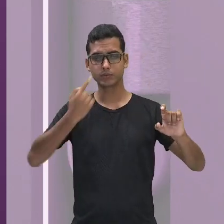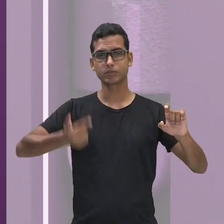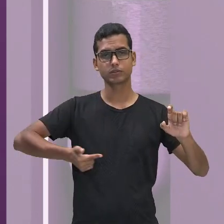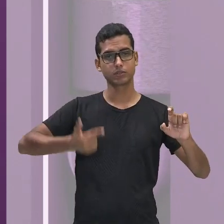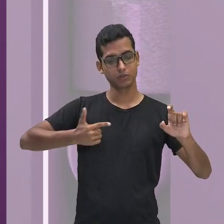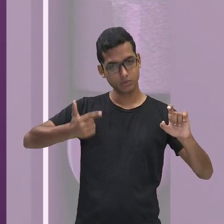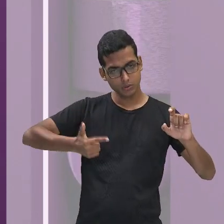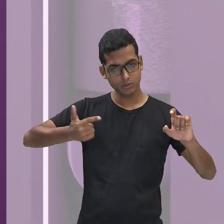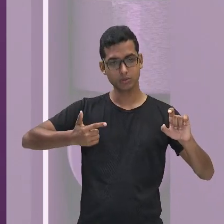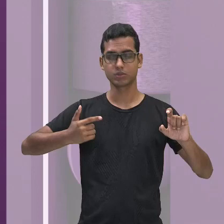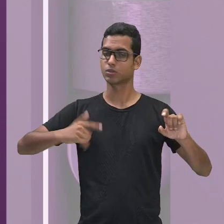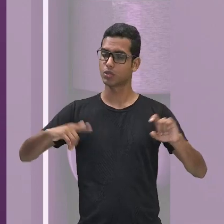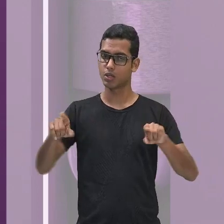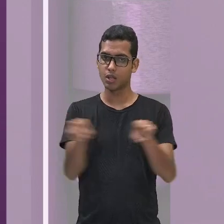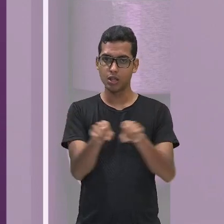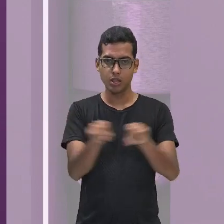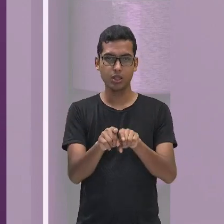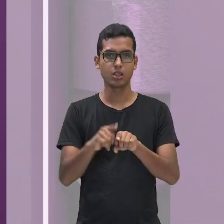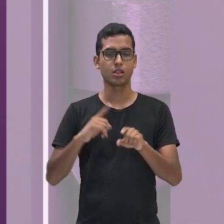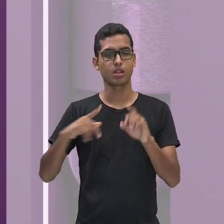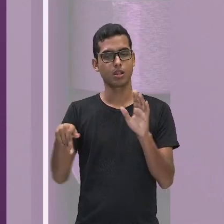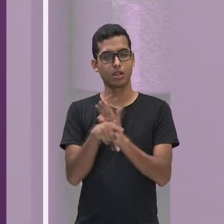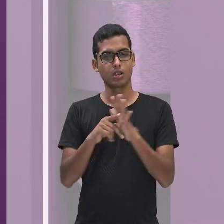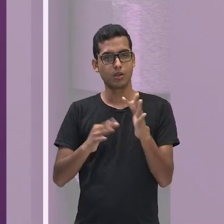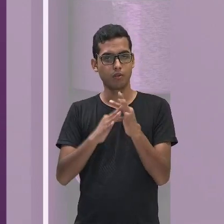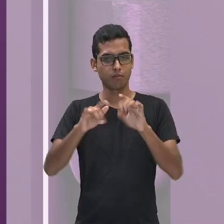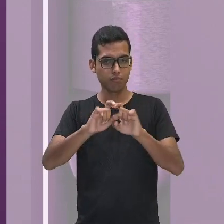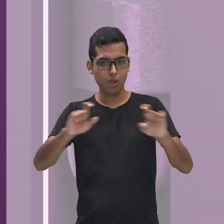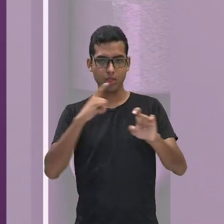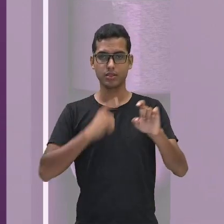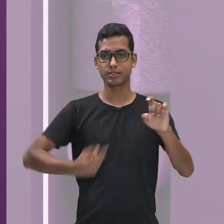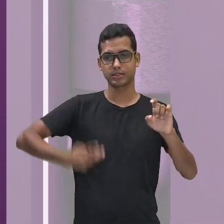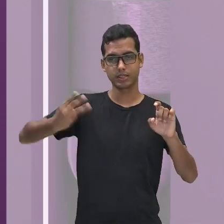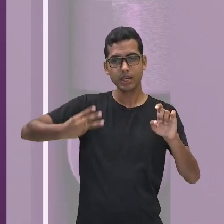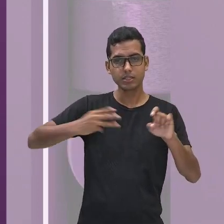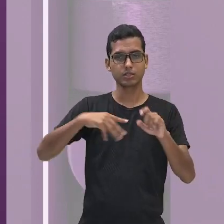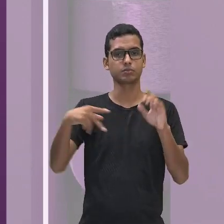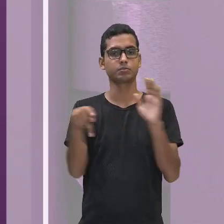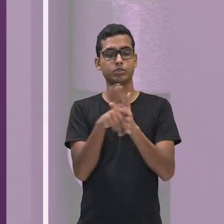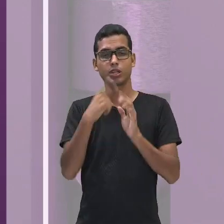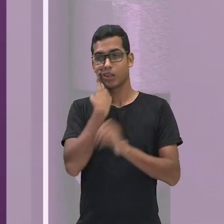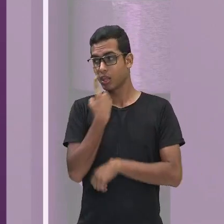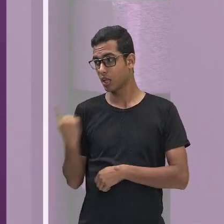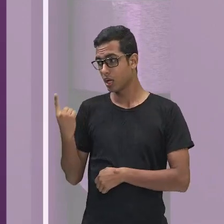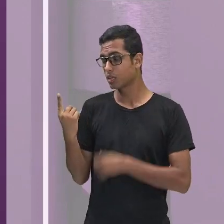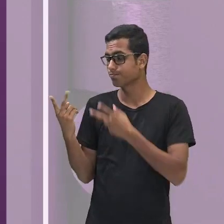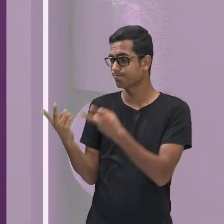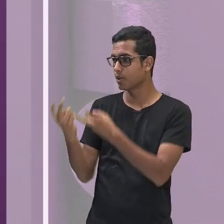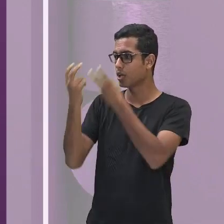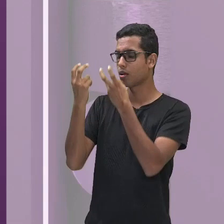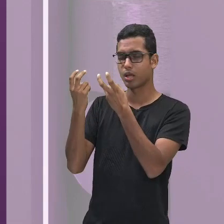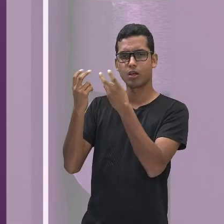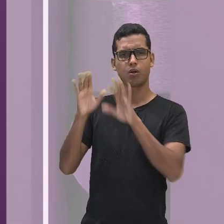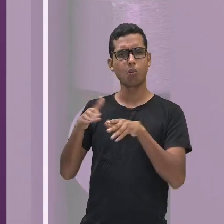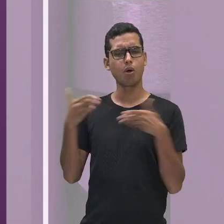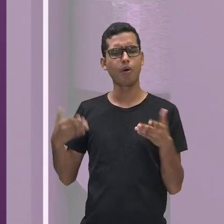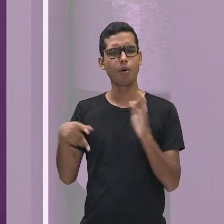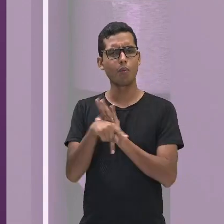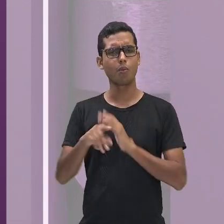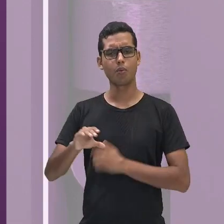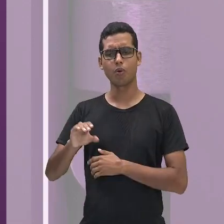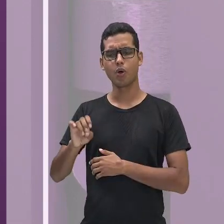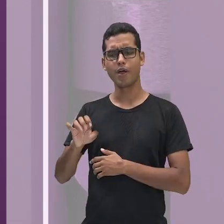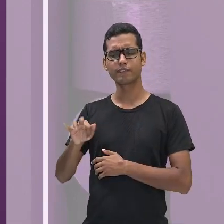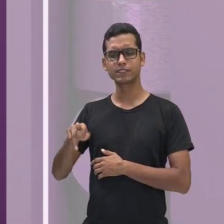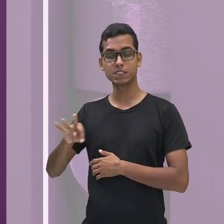temos uma função de terceiro grau, né, identificar seus coeficientes e, mais do que isso, né,